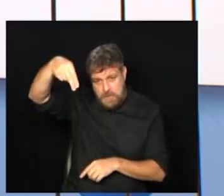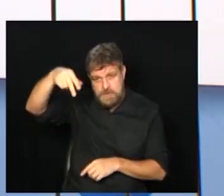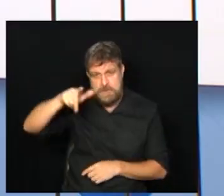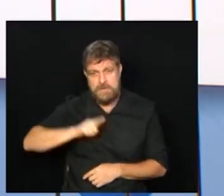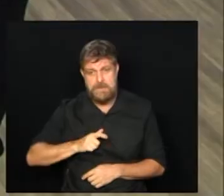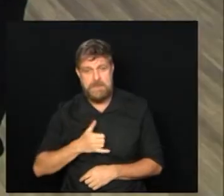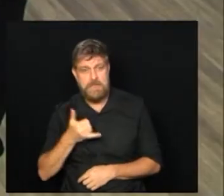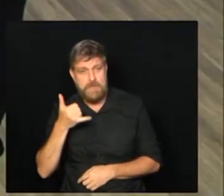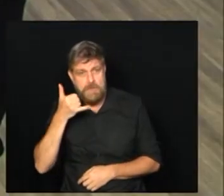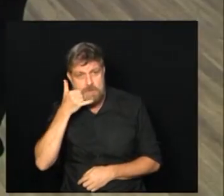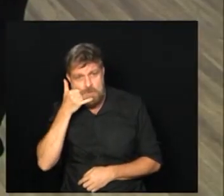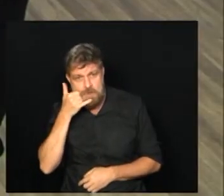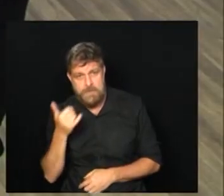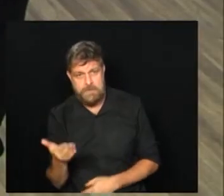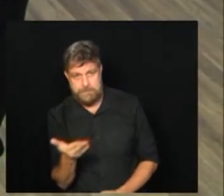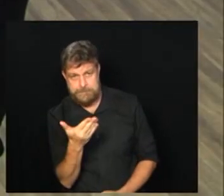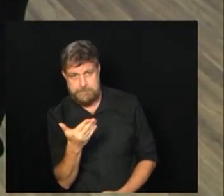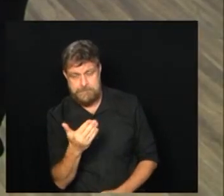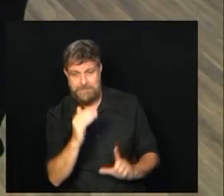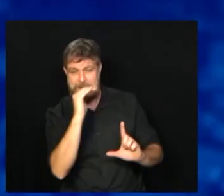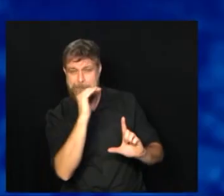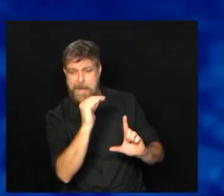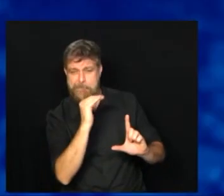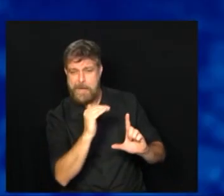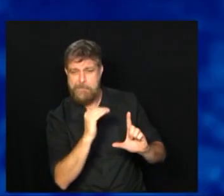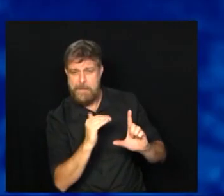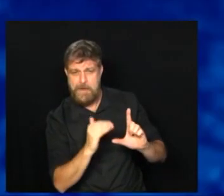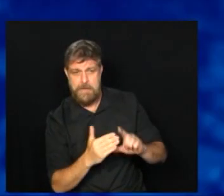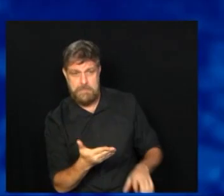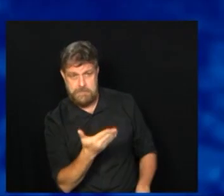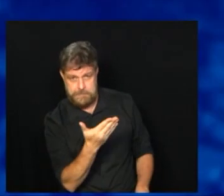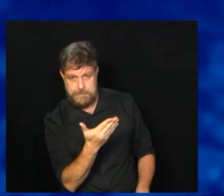Campinas, tem o número aqui, o 19